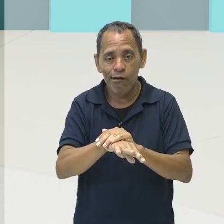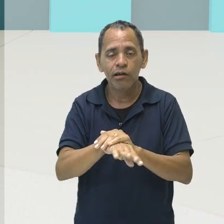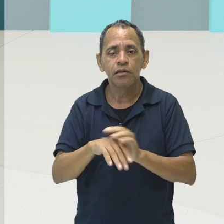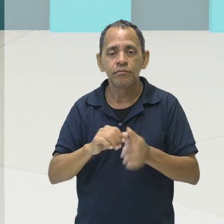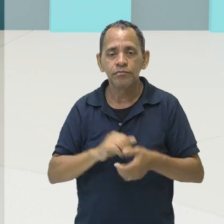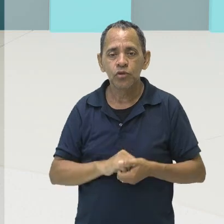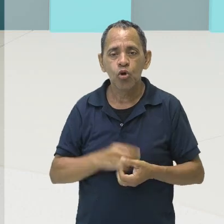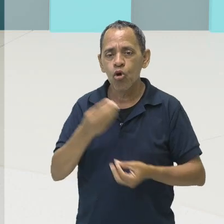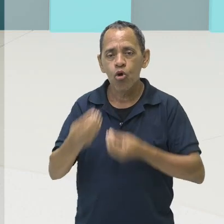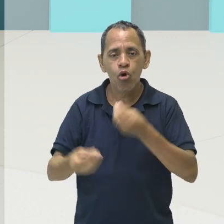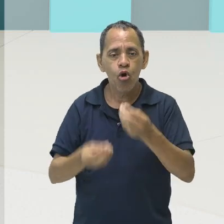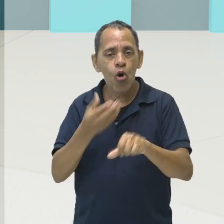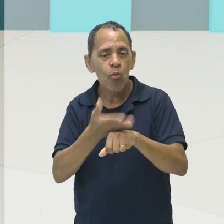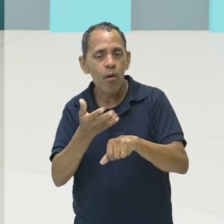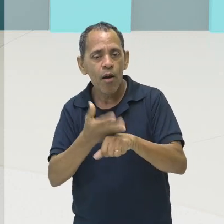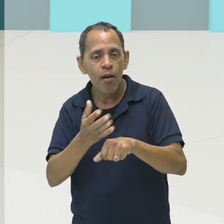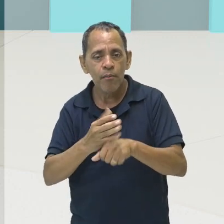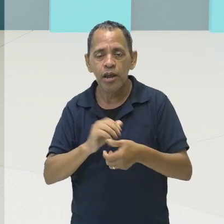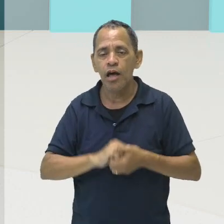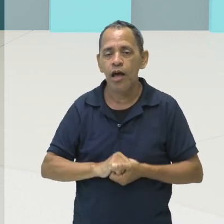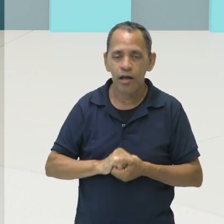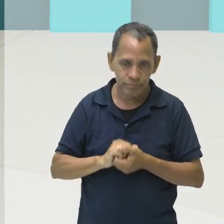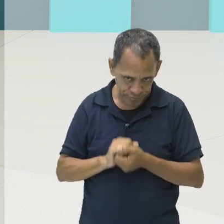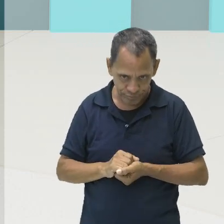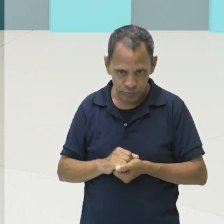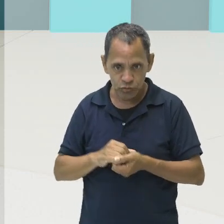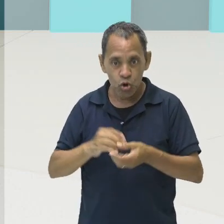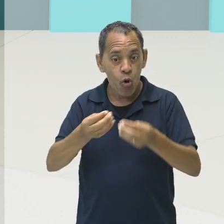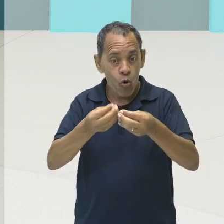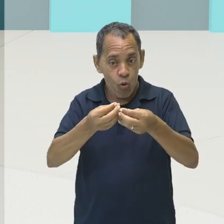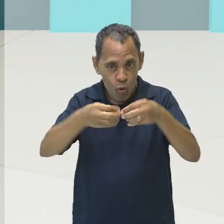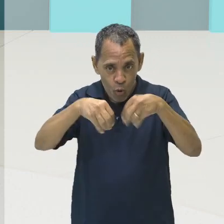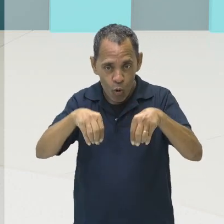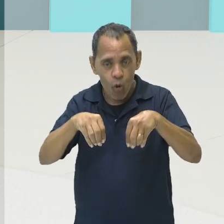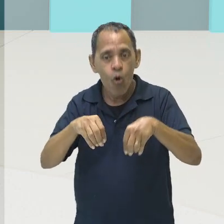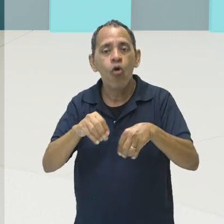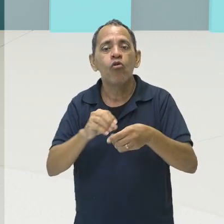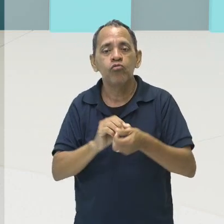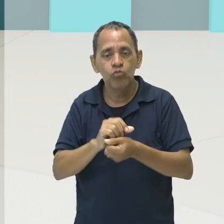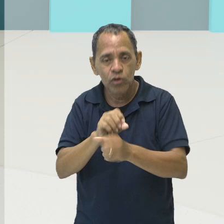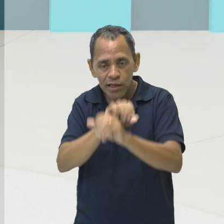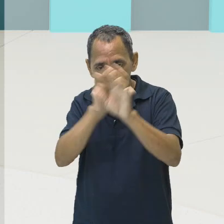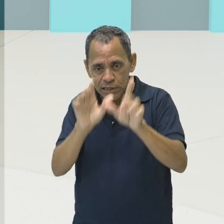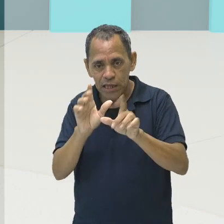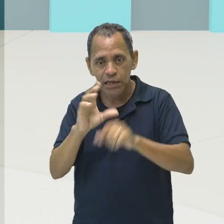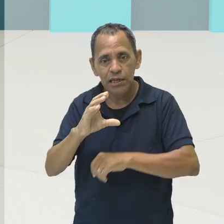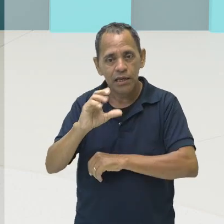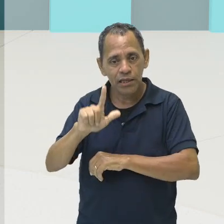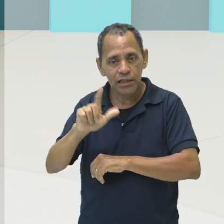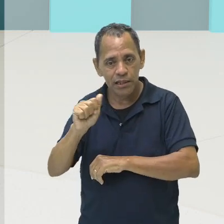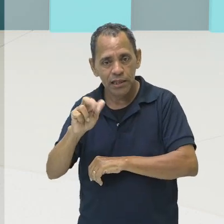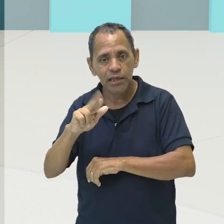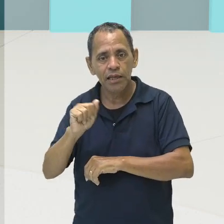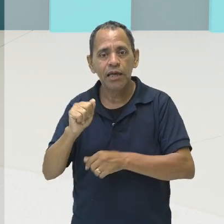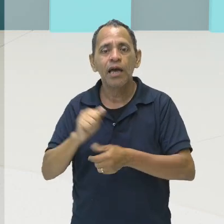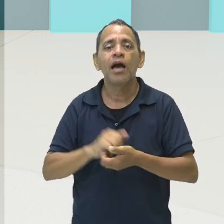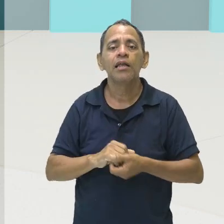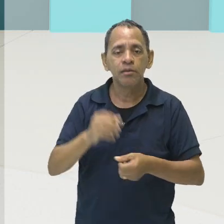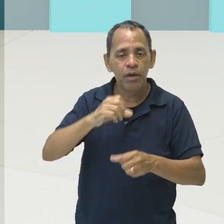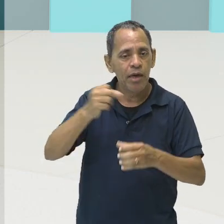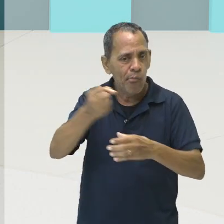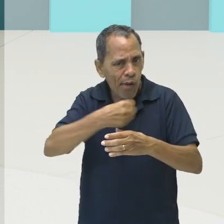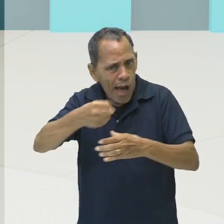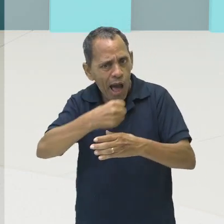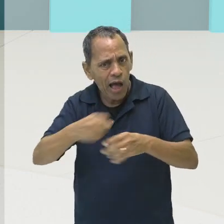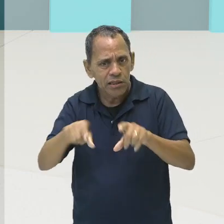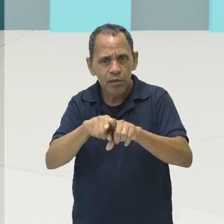preparo: bata as claras em neve, acrescente as gemas e o açúcar e bata outra vez. Coloque a farinha, o chocolate em